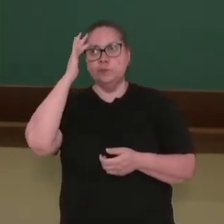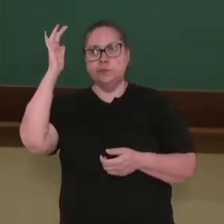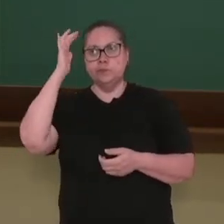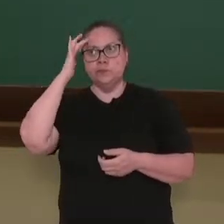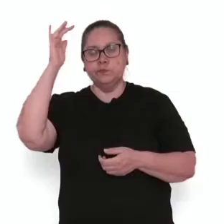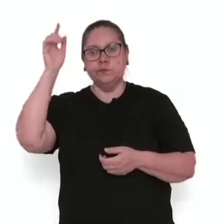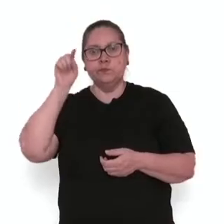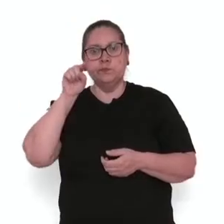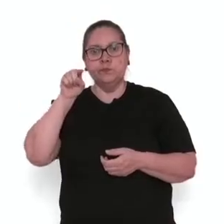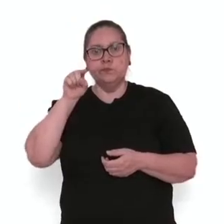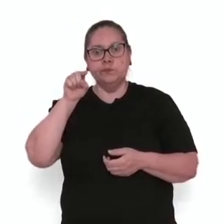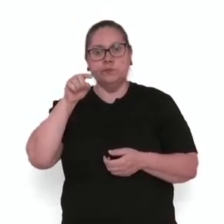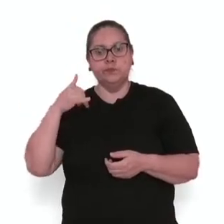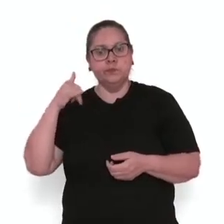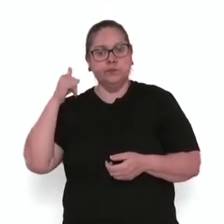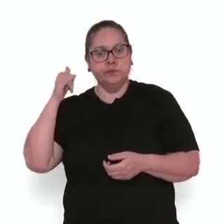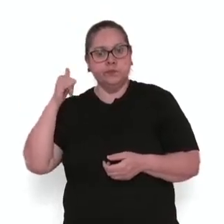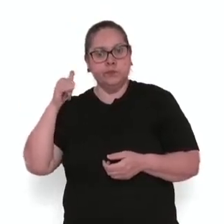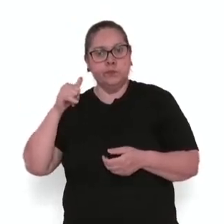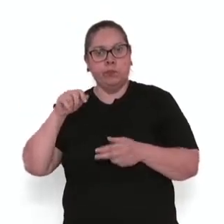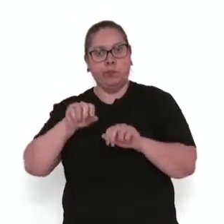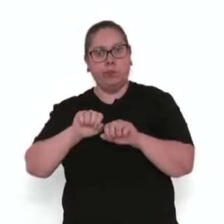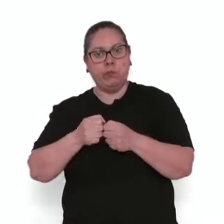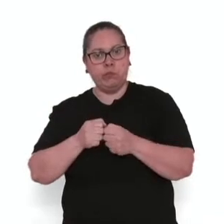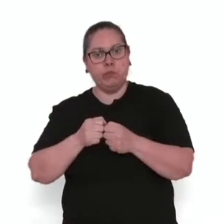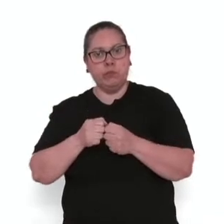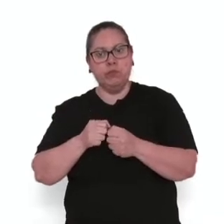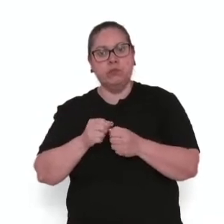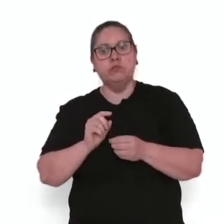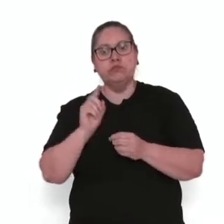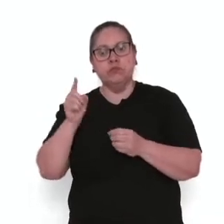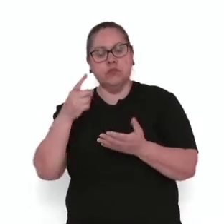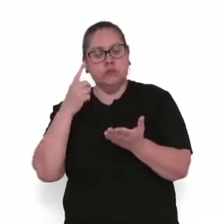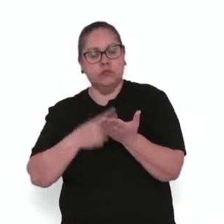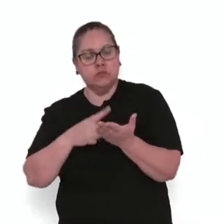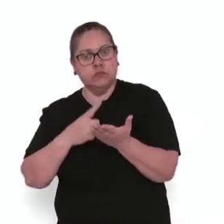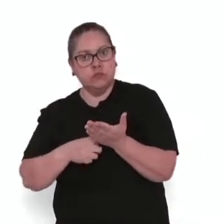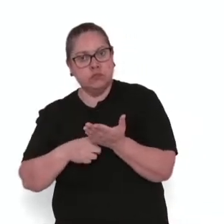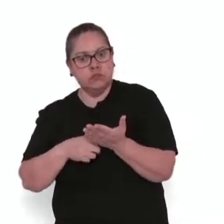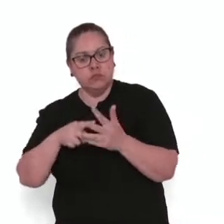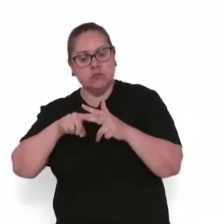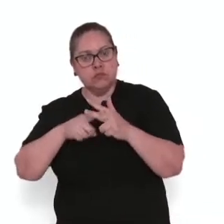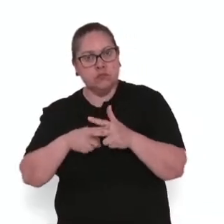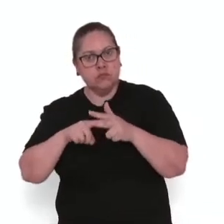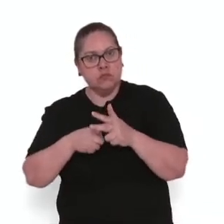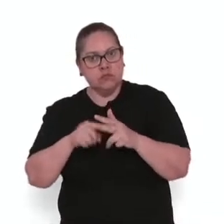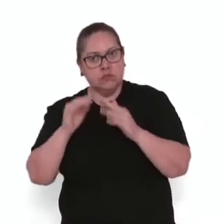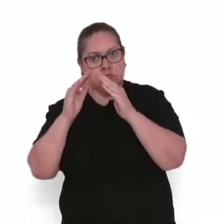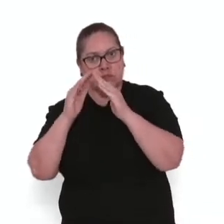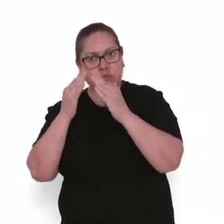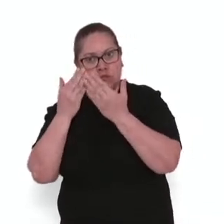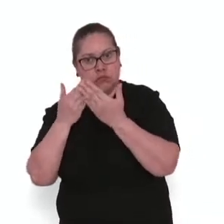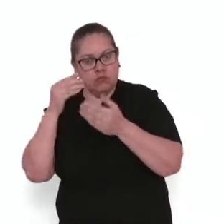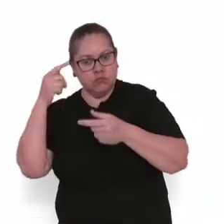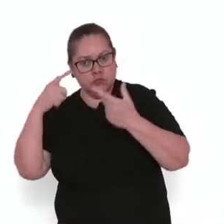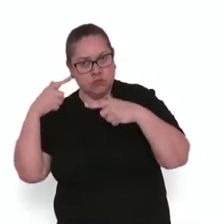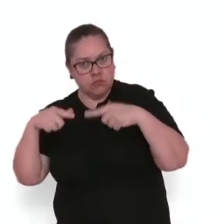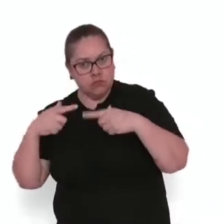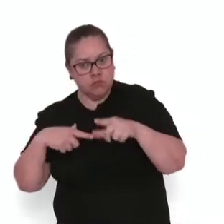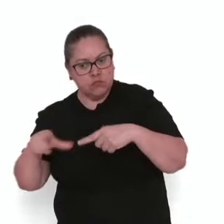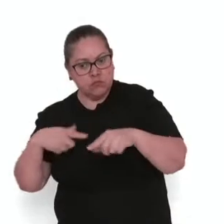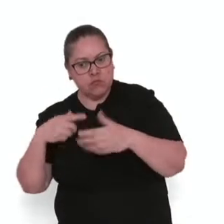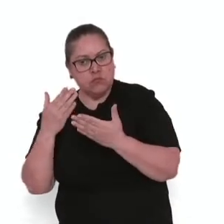Imagine que o seu celular estragou e você tem que marcar um conserto com assistência técnica. Chegando no local no